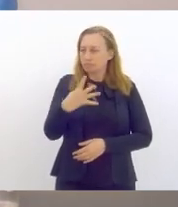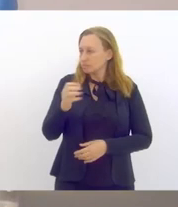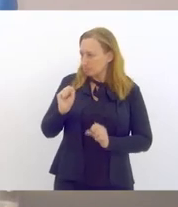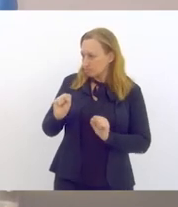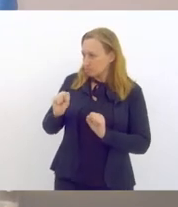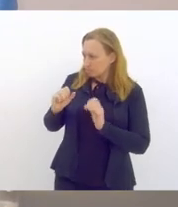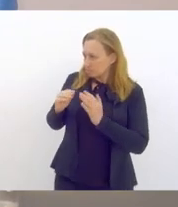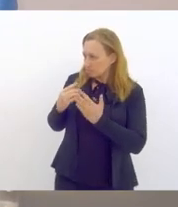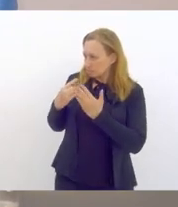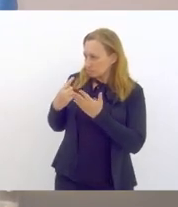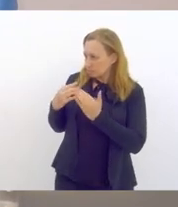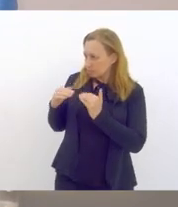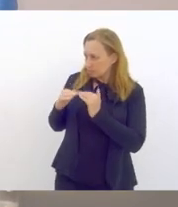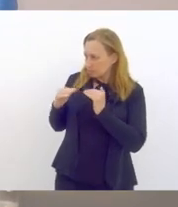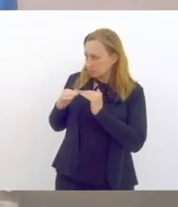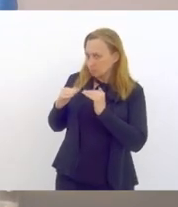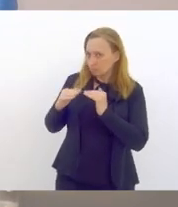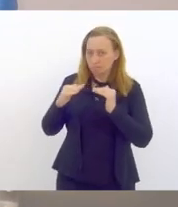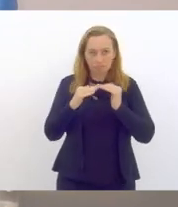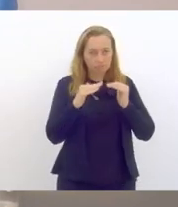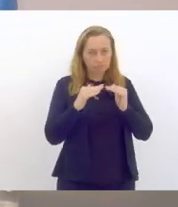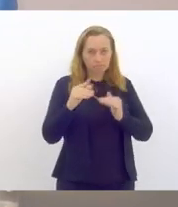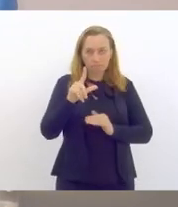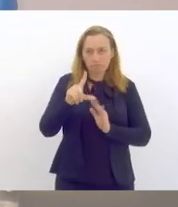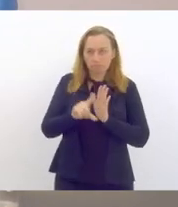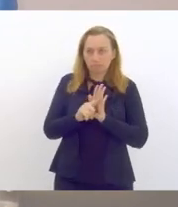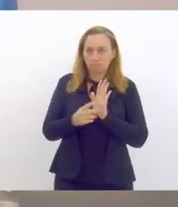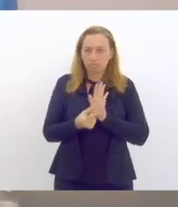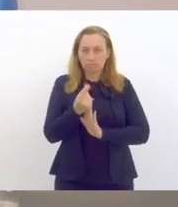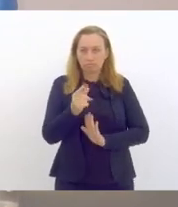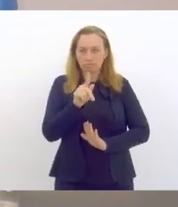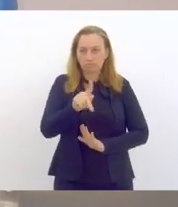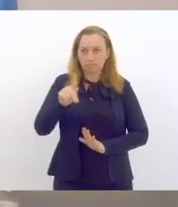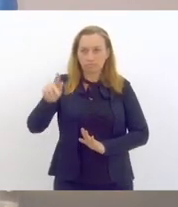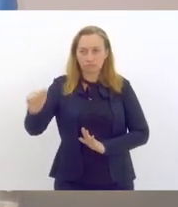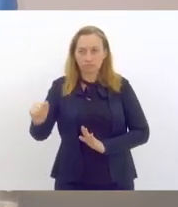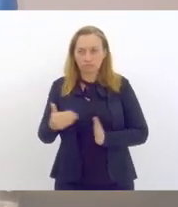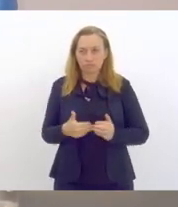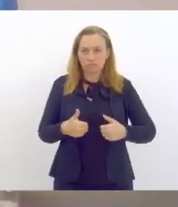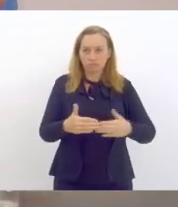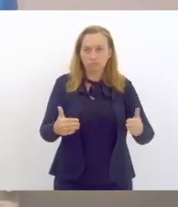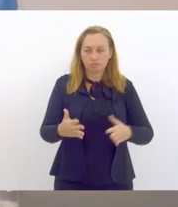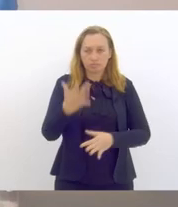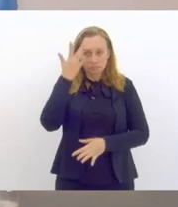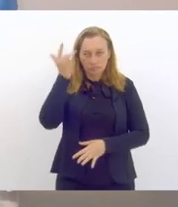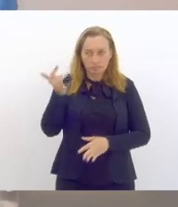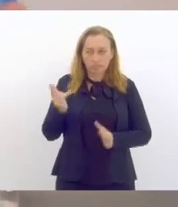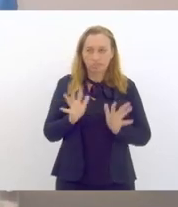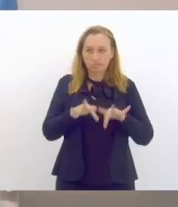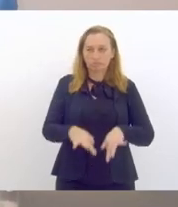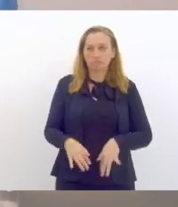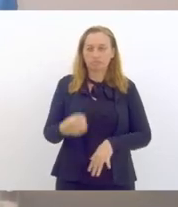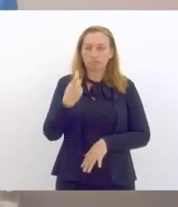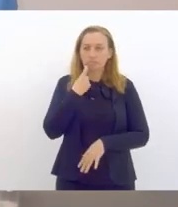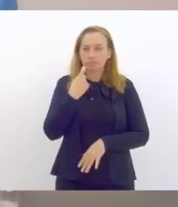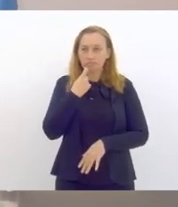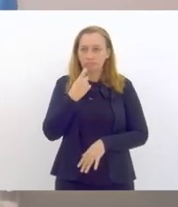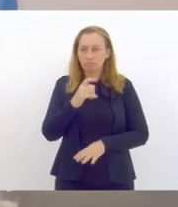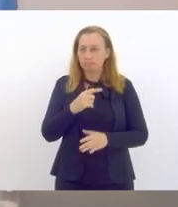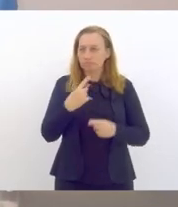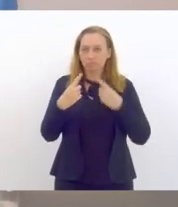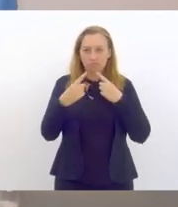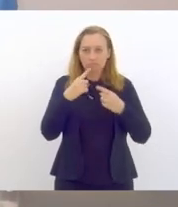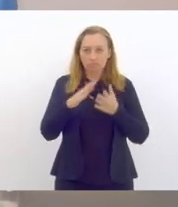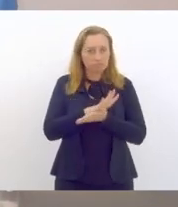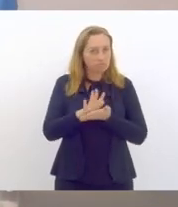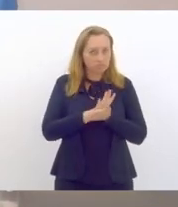acordado então ele olha e PPA começa amanhã abre o prazo Então não vamos discutir nada de l.o nem PPA